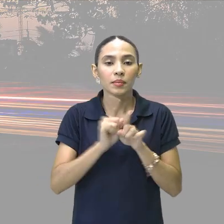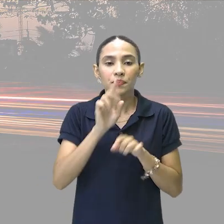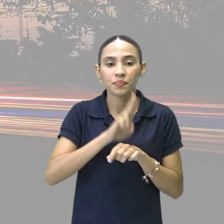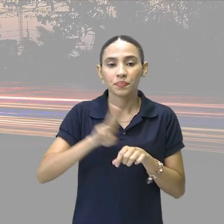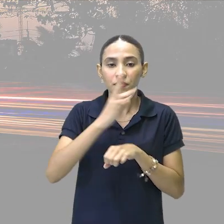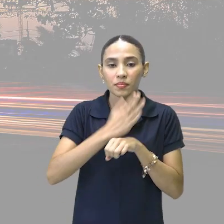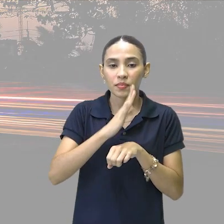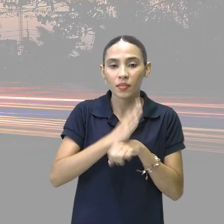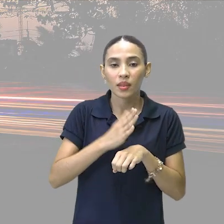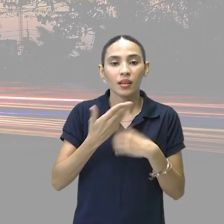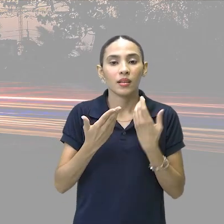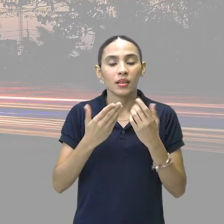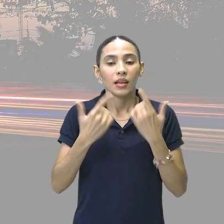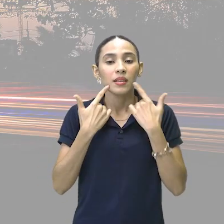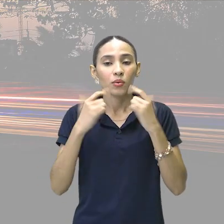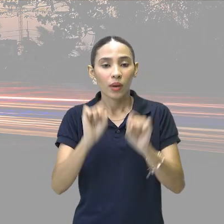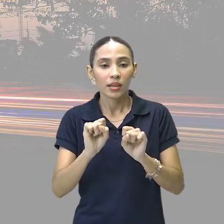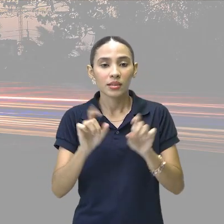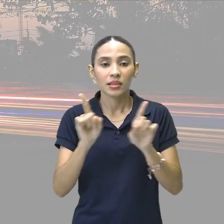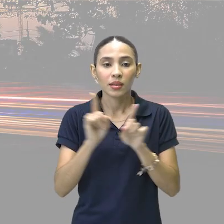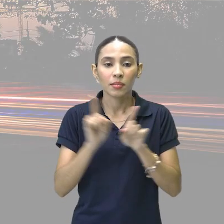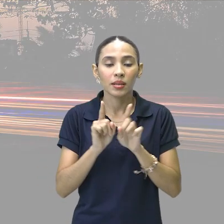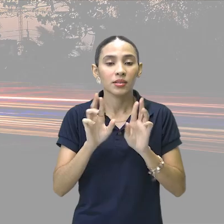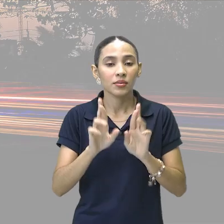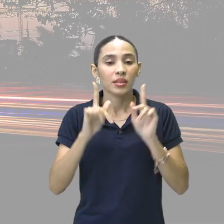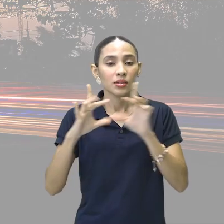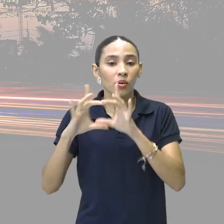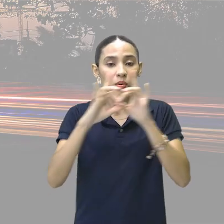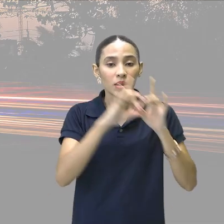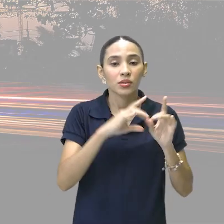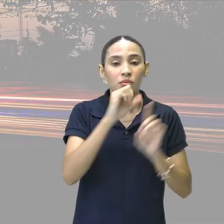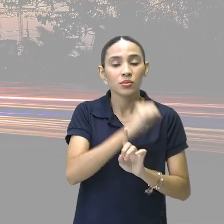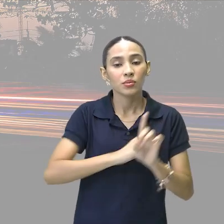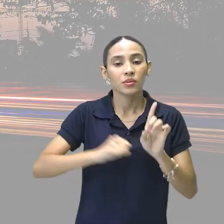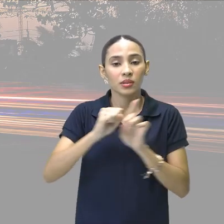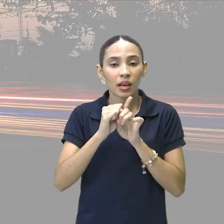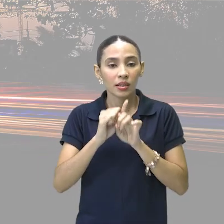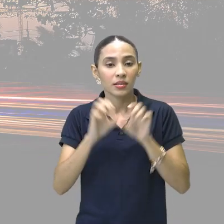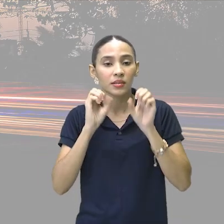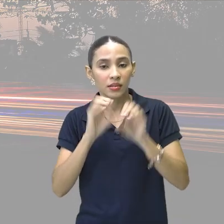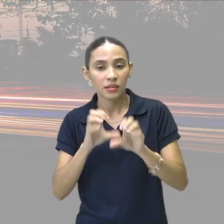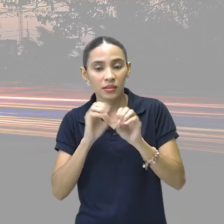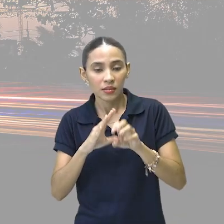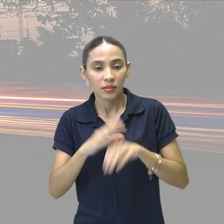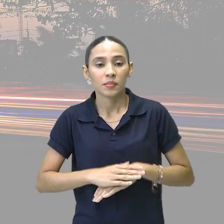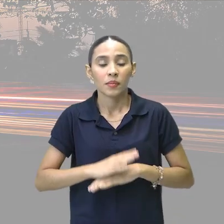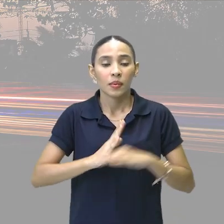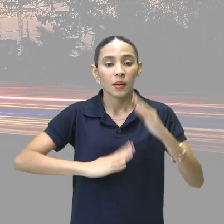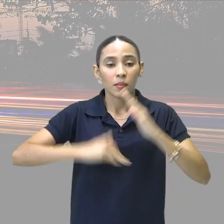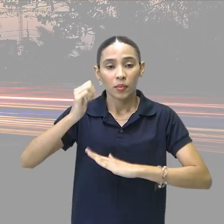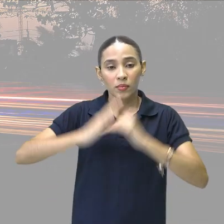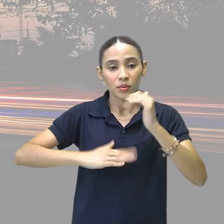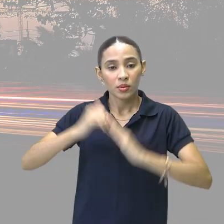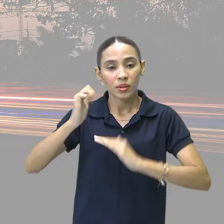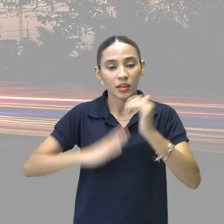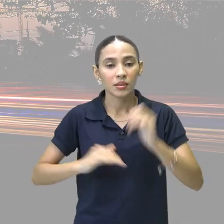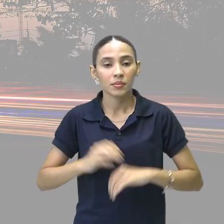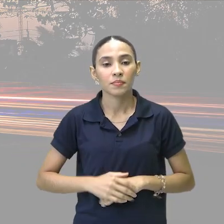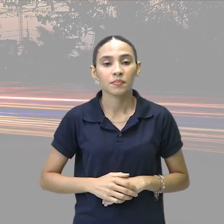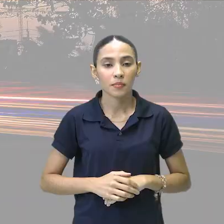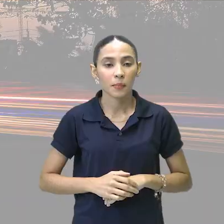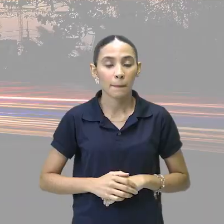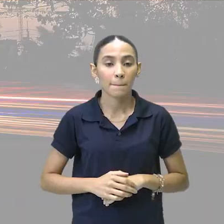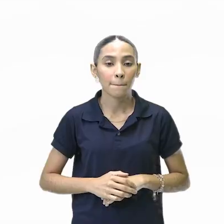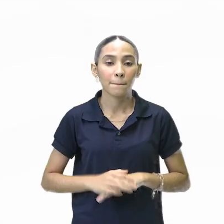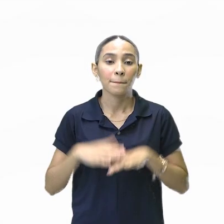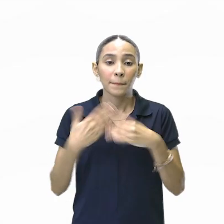aplicada às práticas de linguagem em diferentes contextos sociais, educacionais e profissionais. Vamos